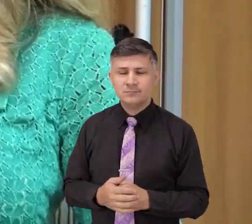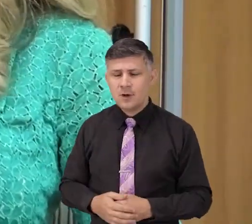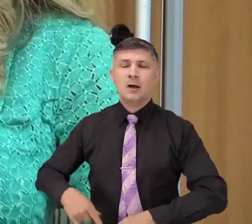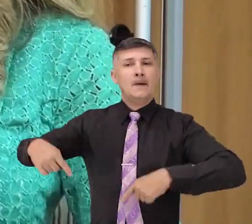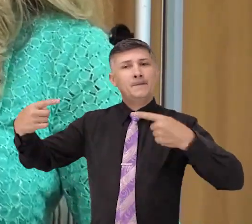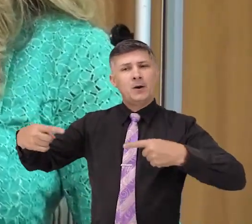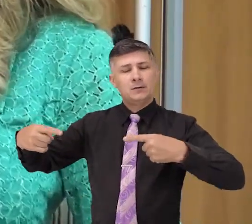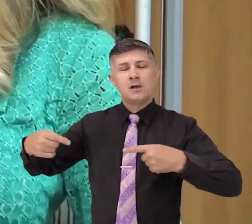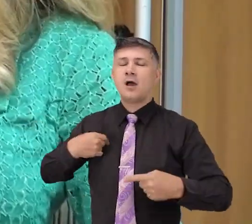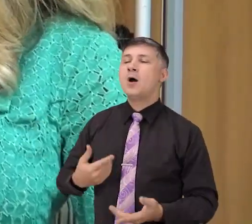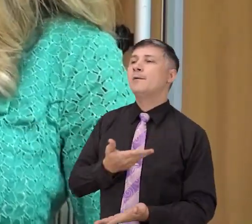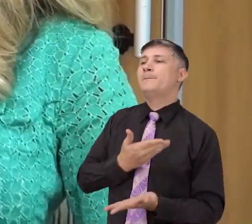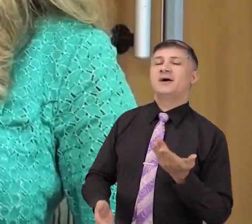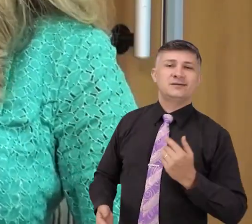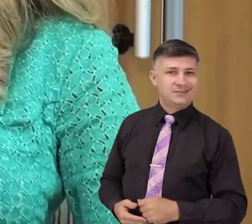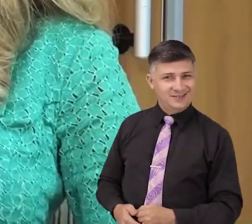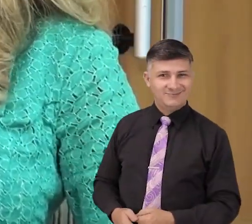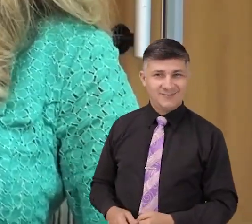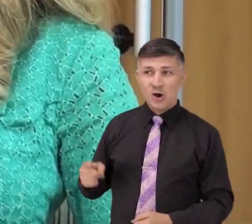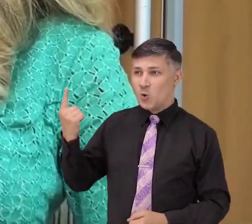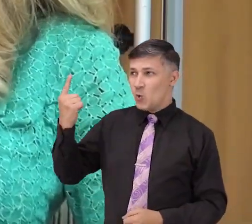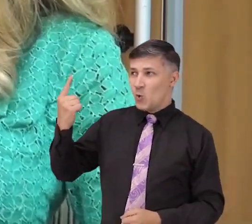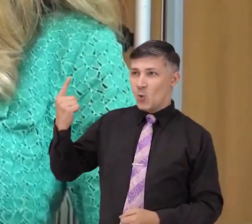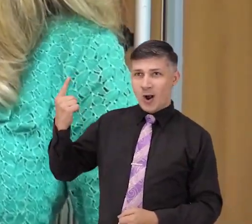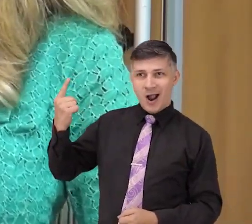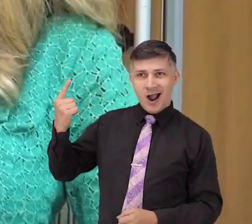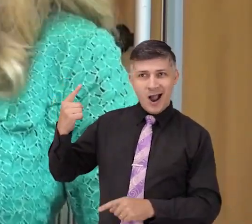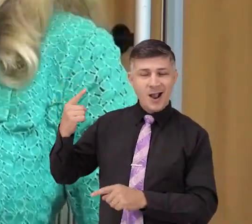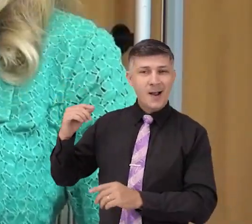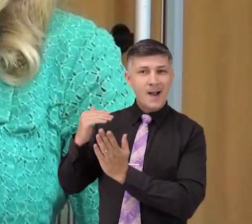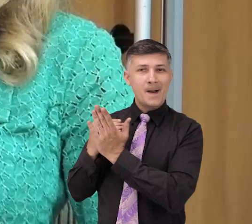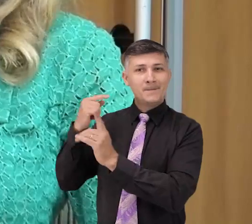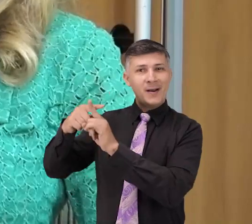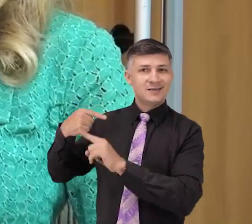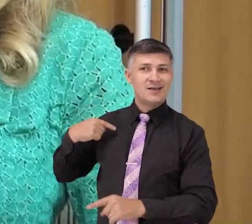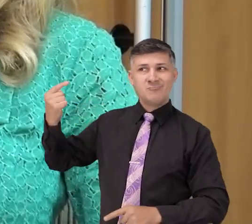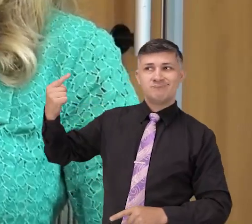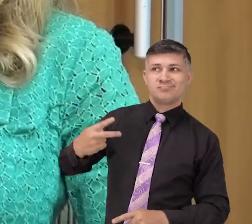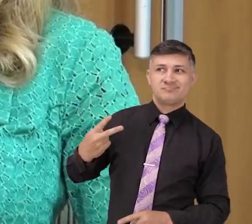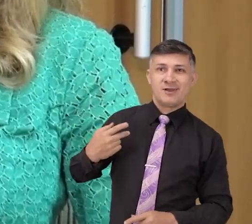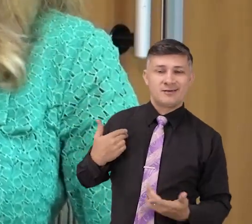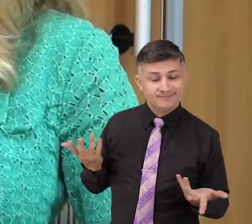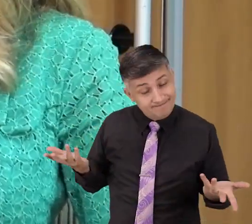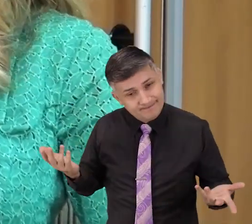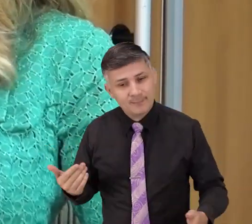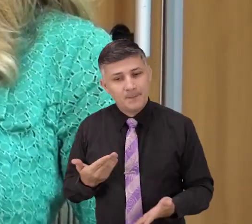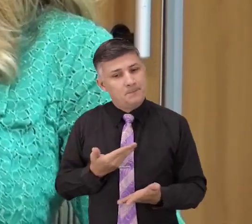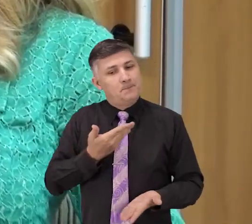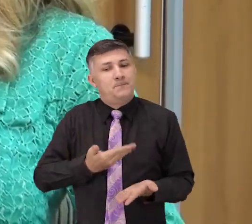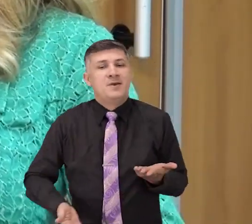para essa disputa, perdi por um voto, que até hoje, como eu disse, eu vou sustentar lá no Tribunal